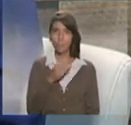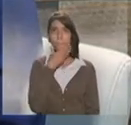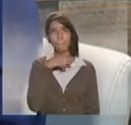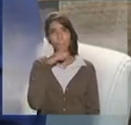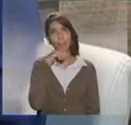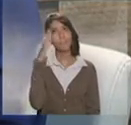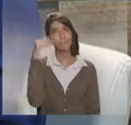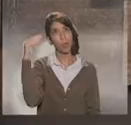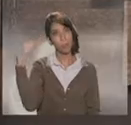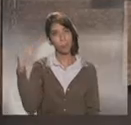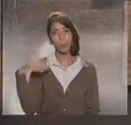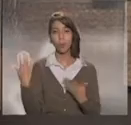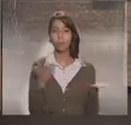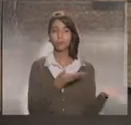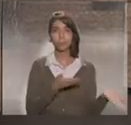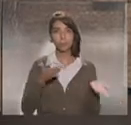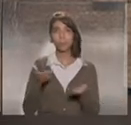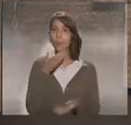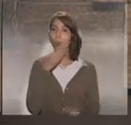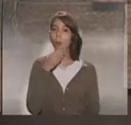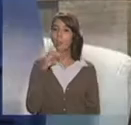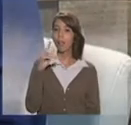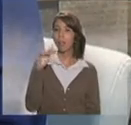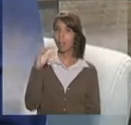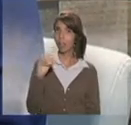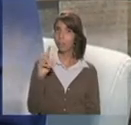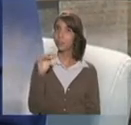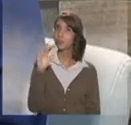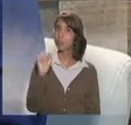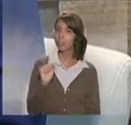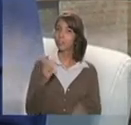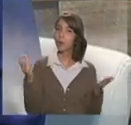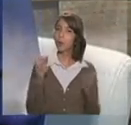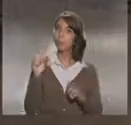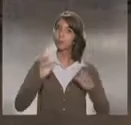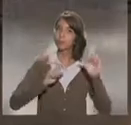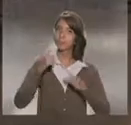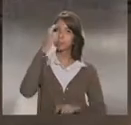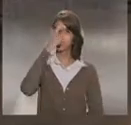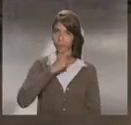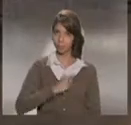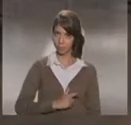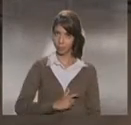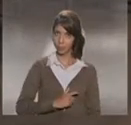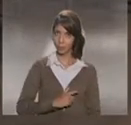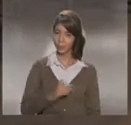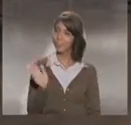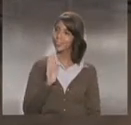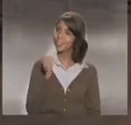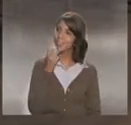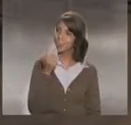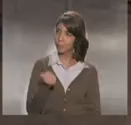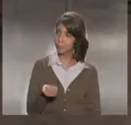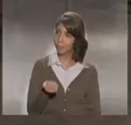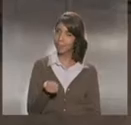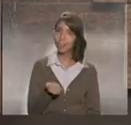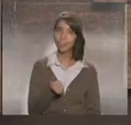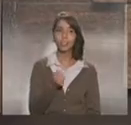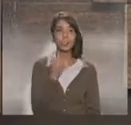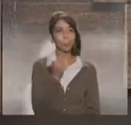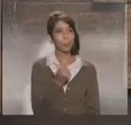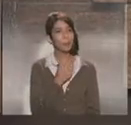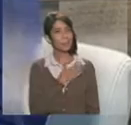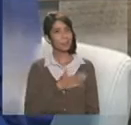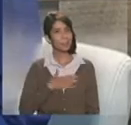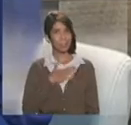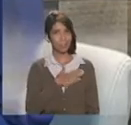de hoje cláudio lins não foge à regra é com ele o nosso papo no perfil tudo bem cláudio rogério roque mas